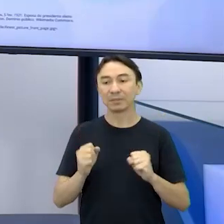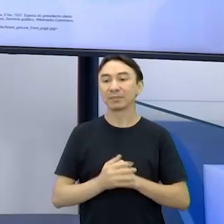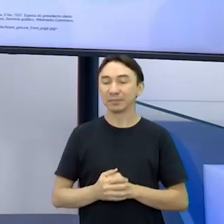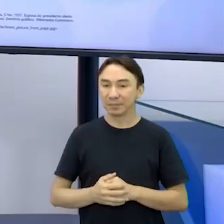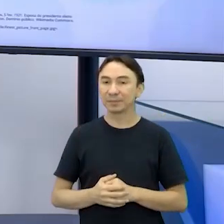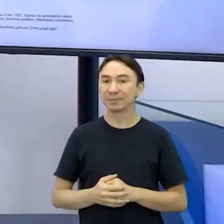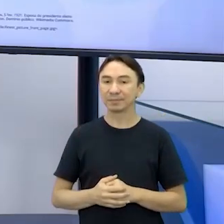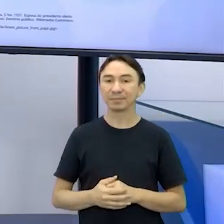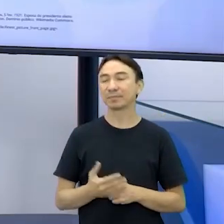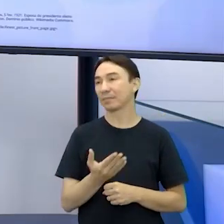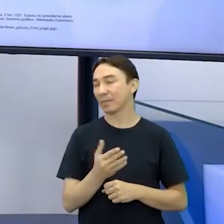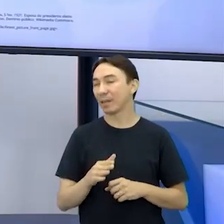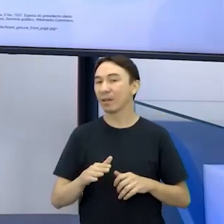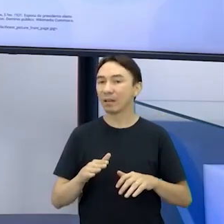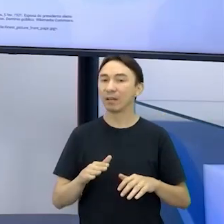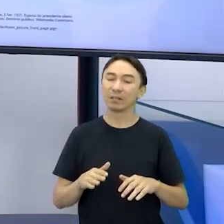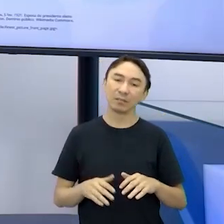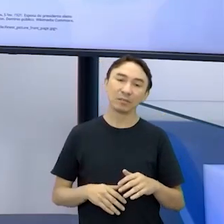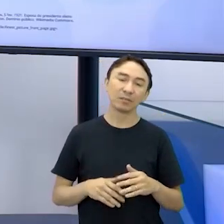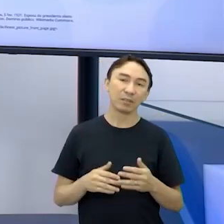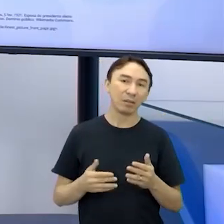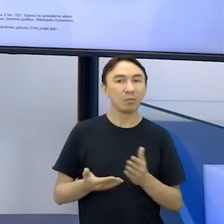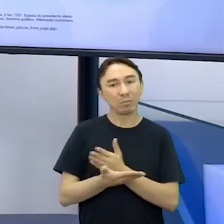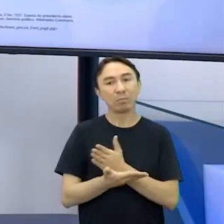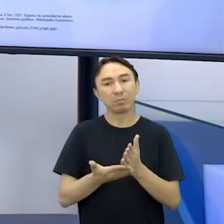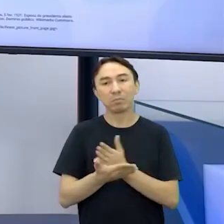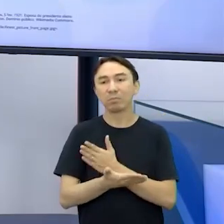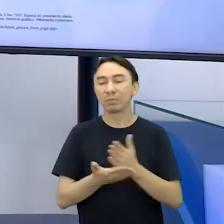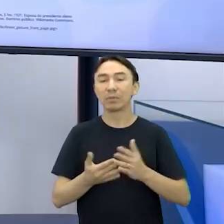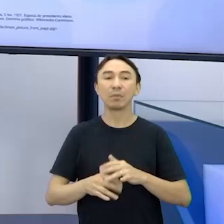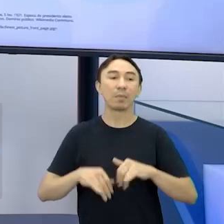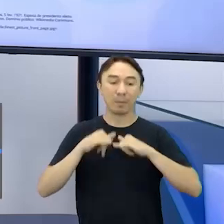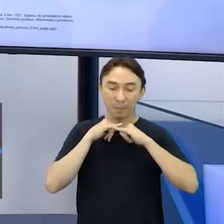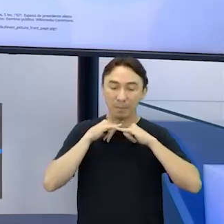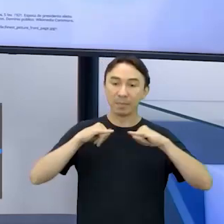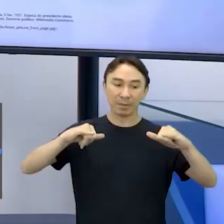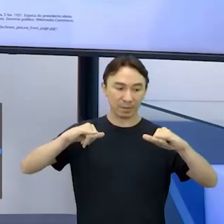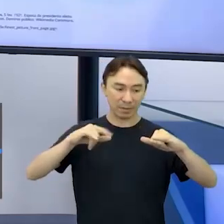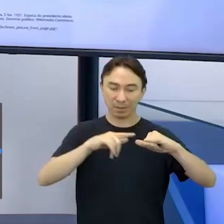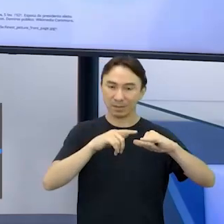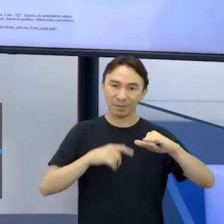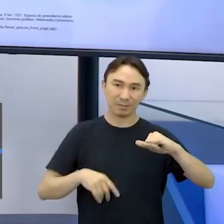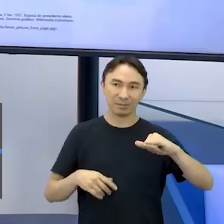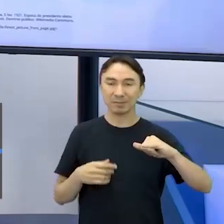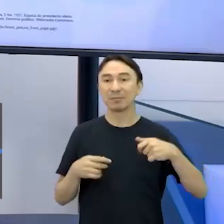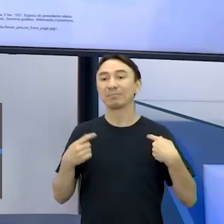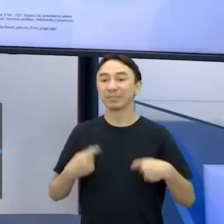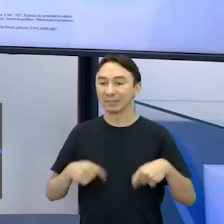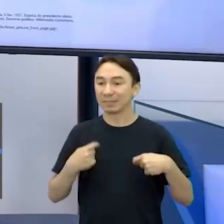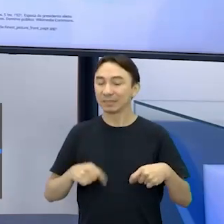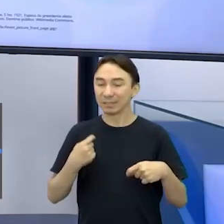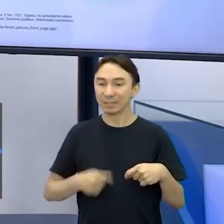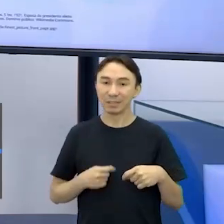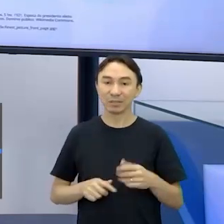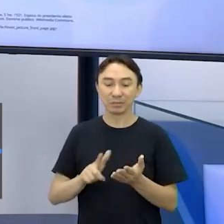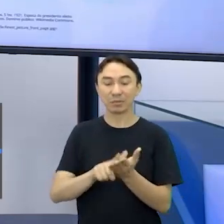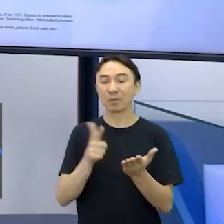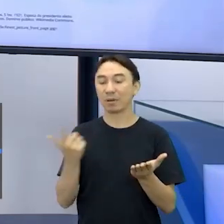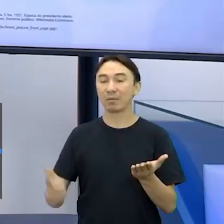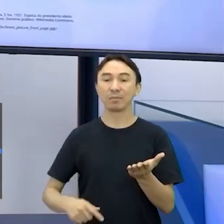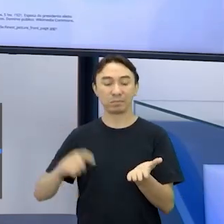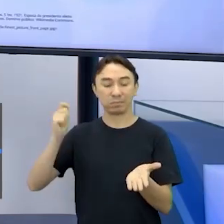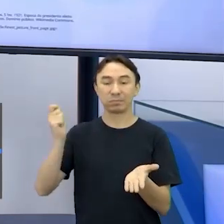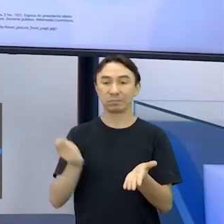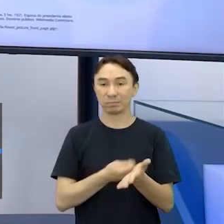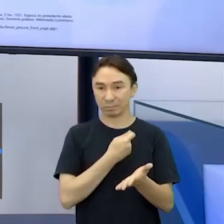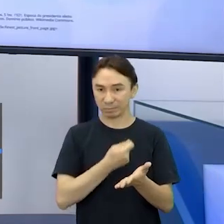momento, em alguns lugares, de algumas notícias, você só vai conseguir se você assinar o jornal. O que é assinar o jornal? É você pagar lá uma mensalidade e